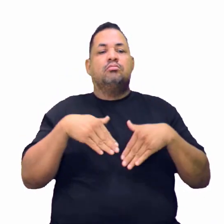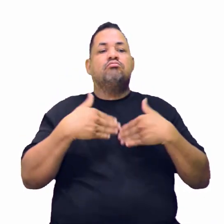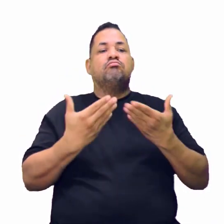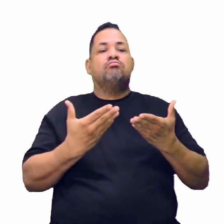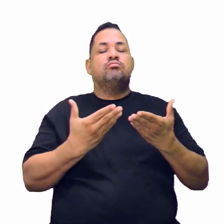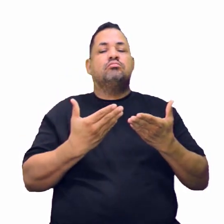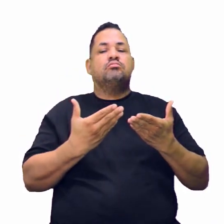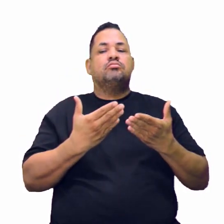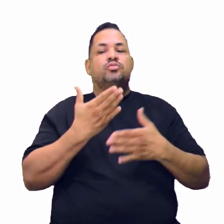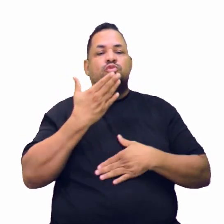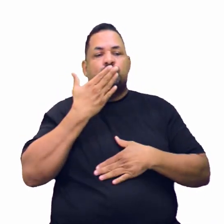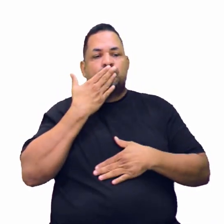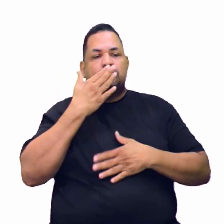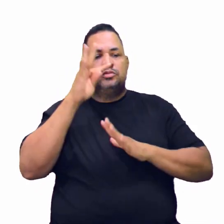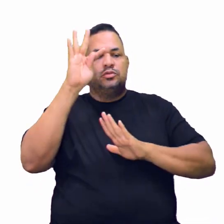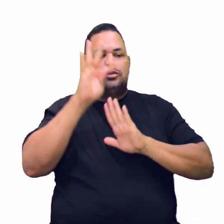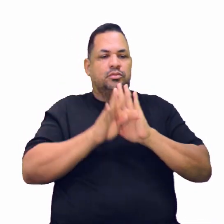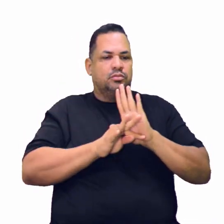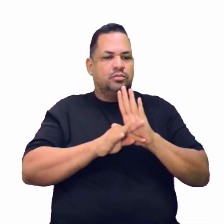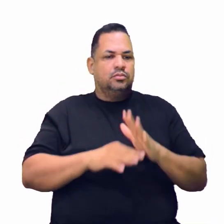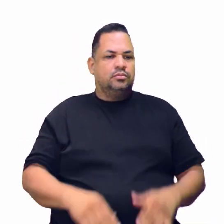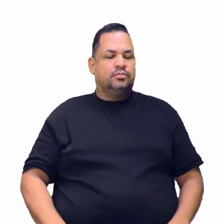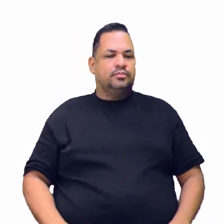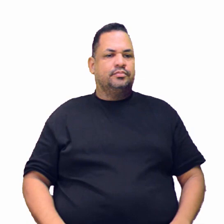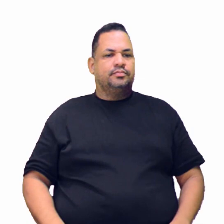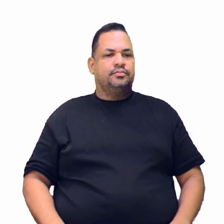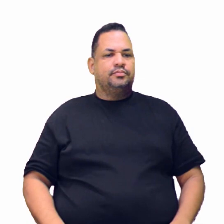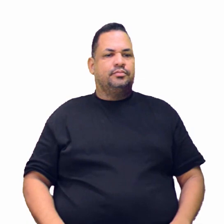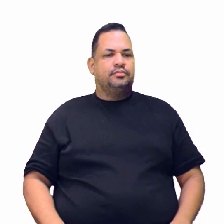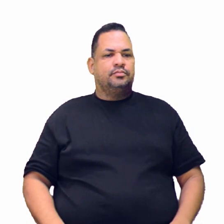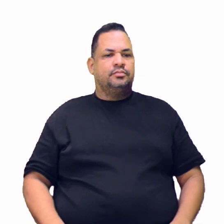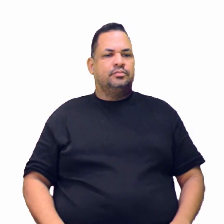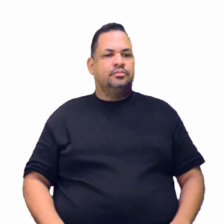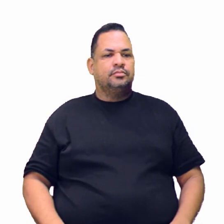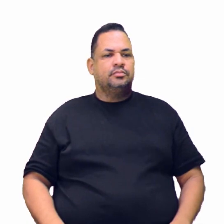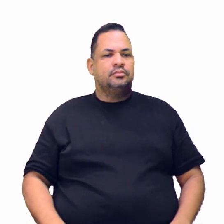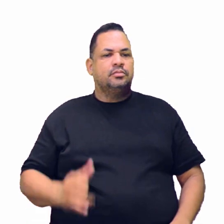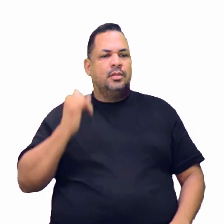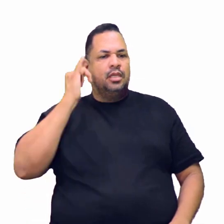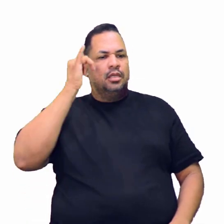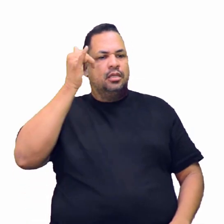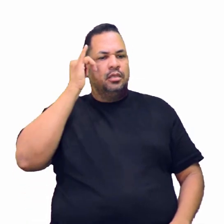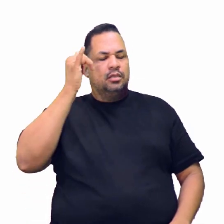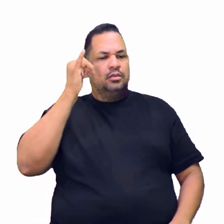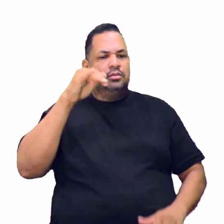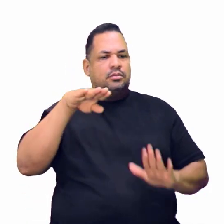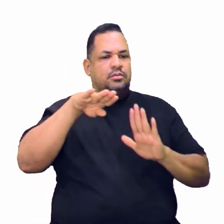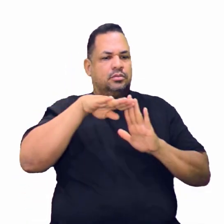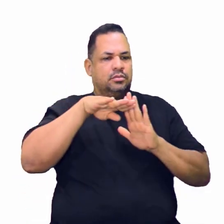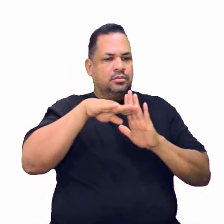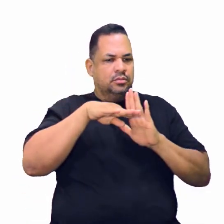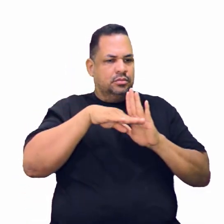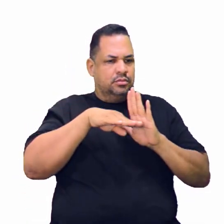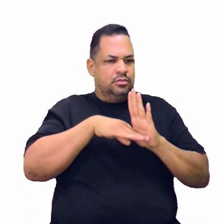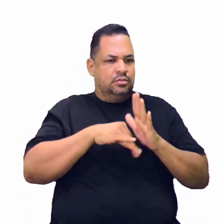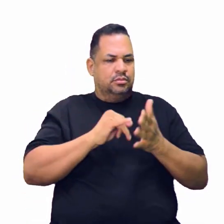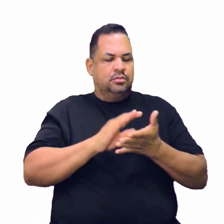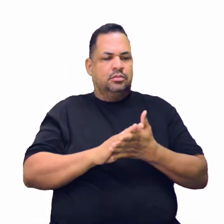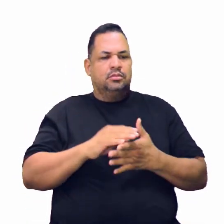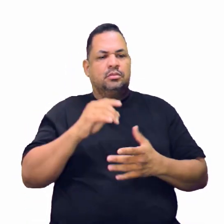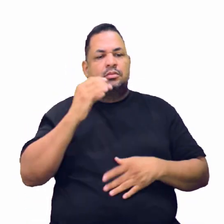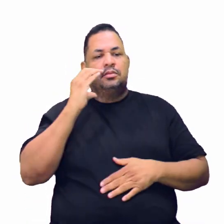com o seguinte tipo textual. A. Narração. B.